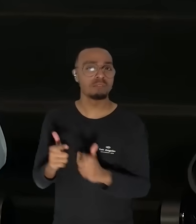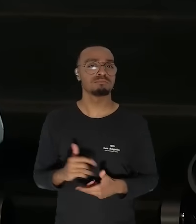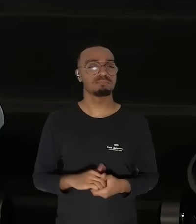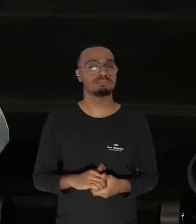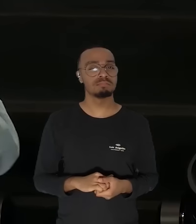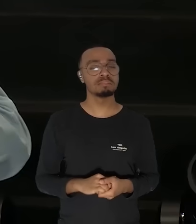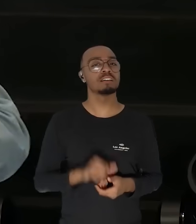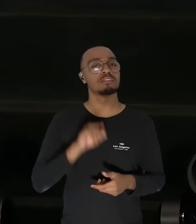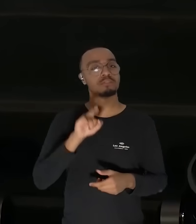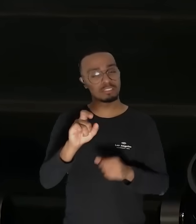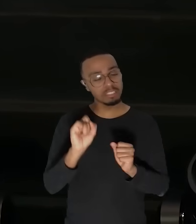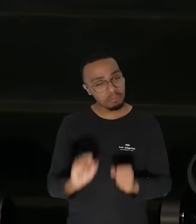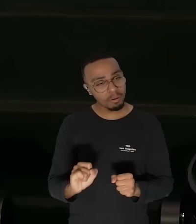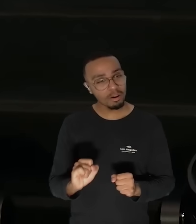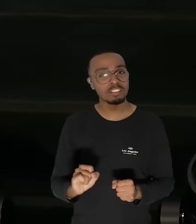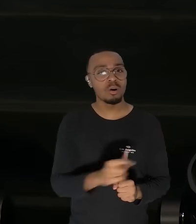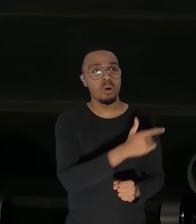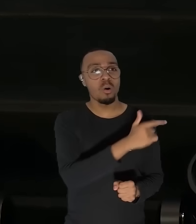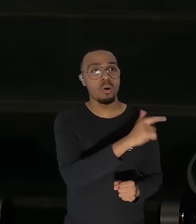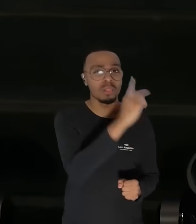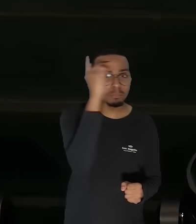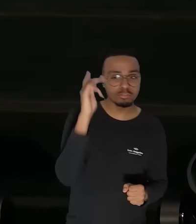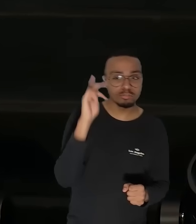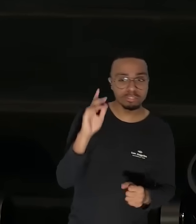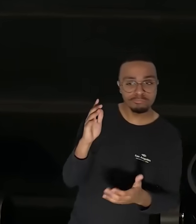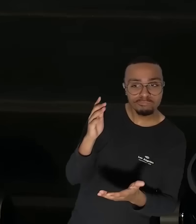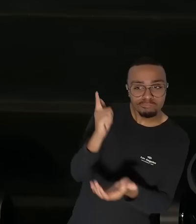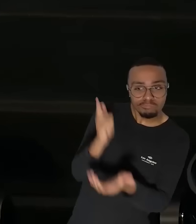Sim, você pode ser assaltado.